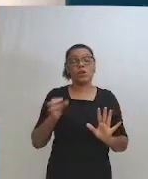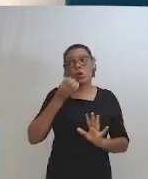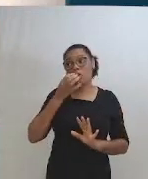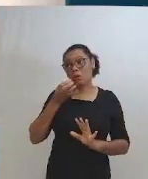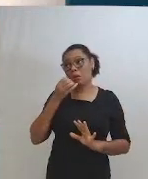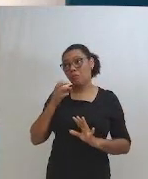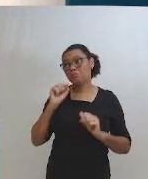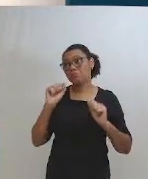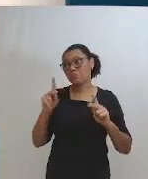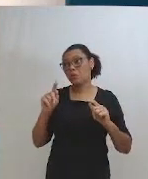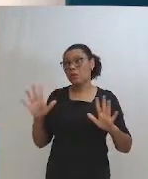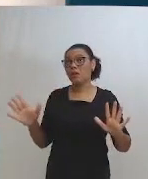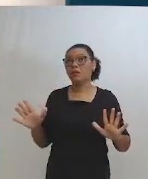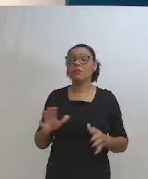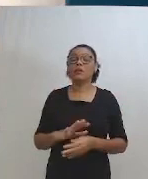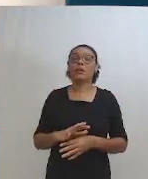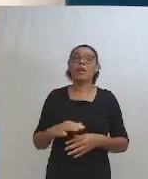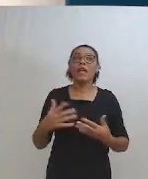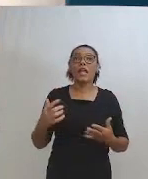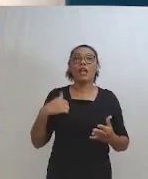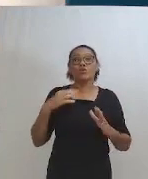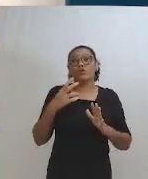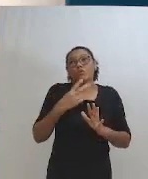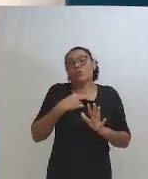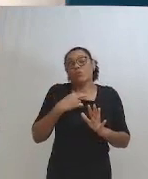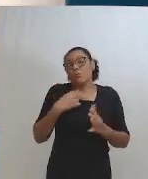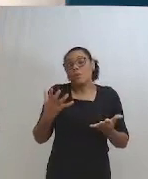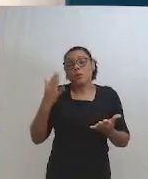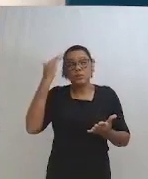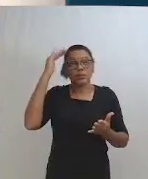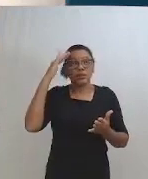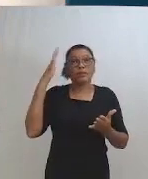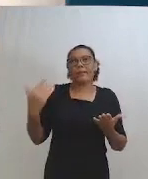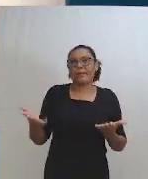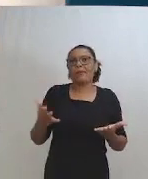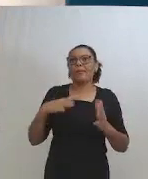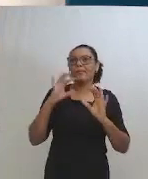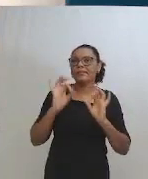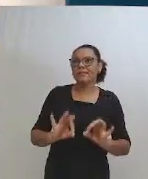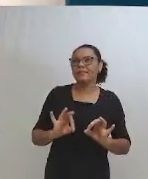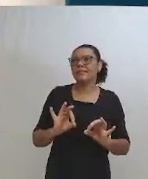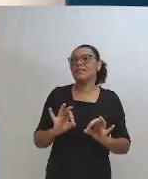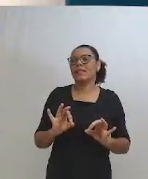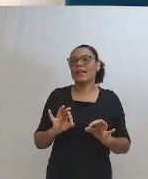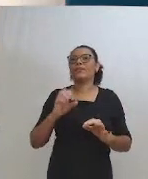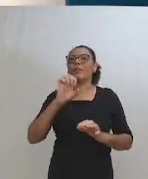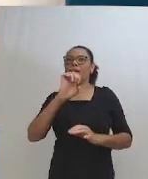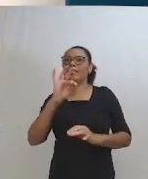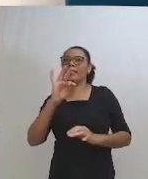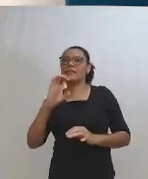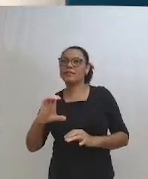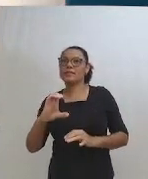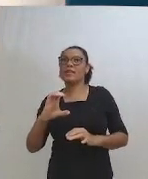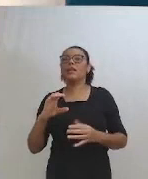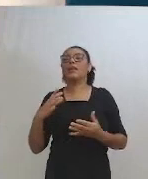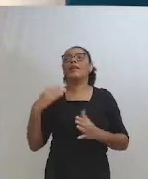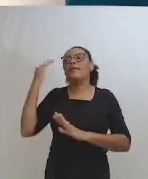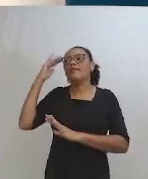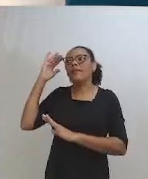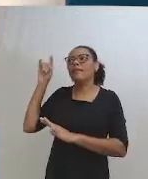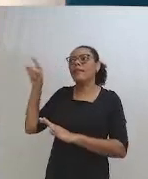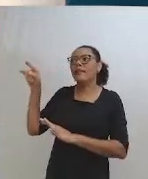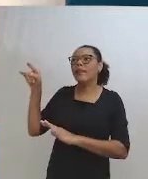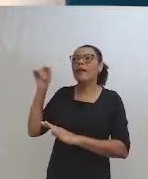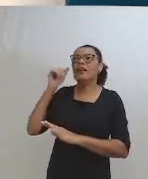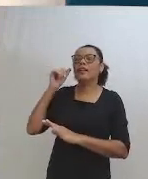não posso entender como válido uma decisão que se faz, etc., e entender que o juiz pode